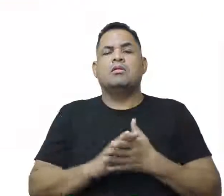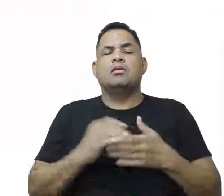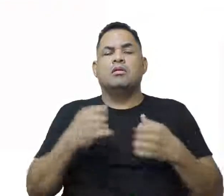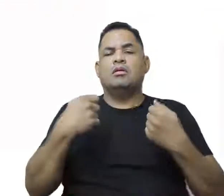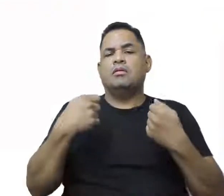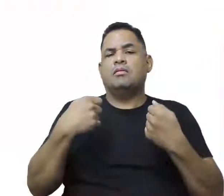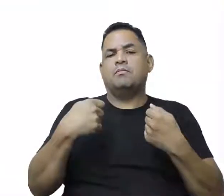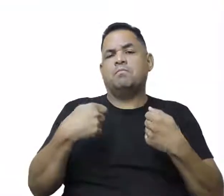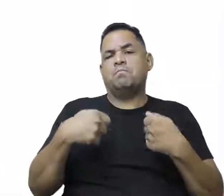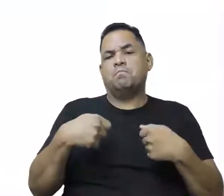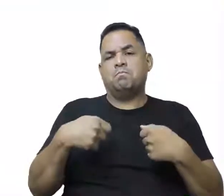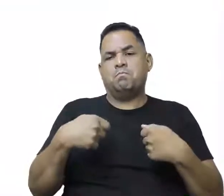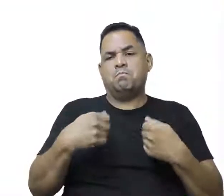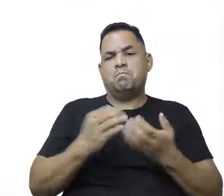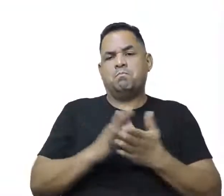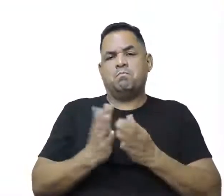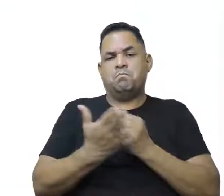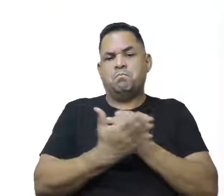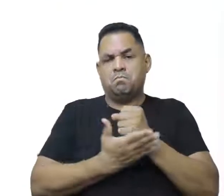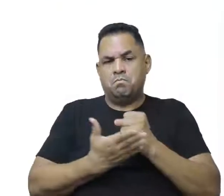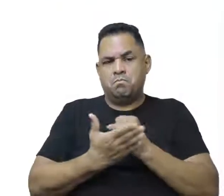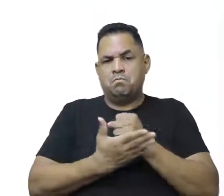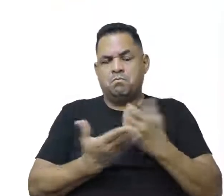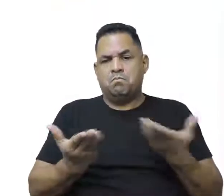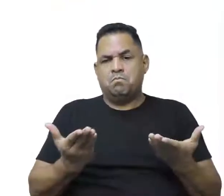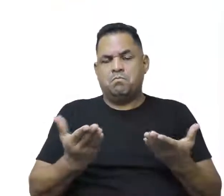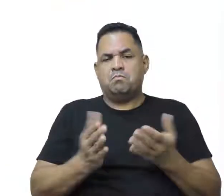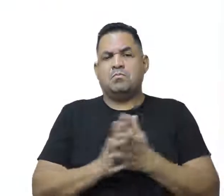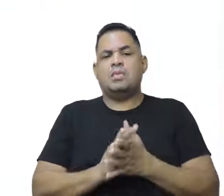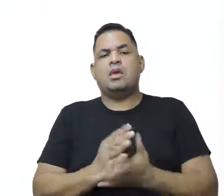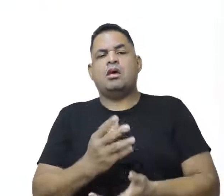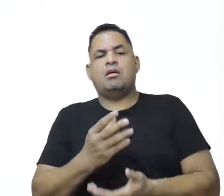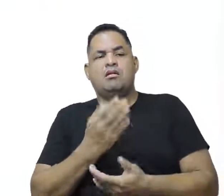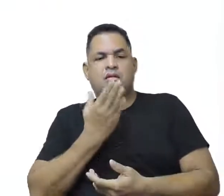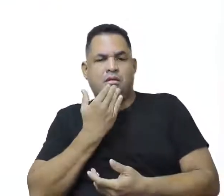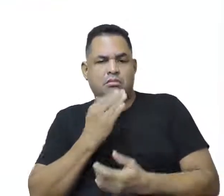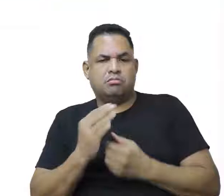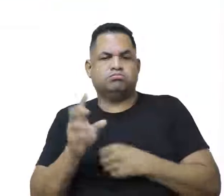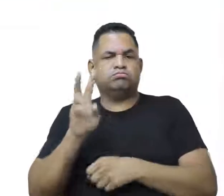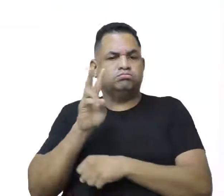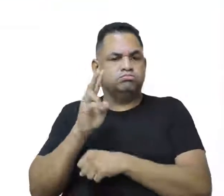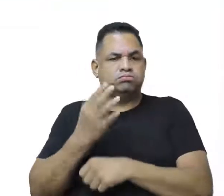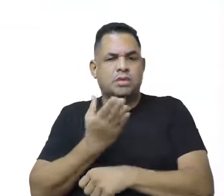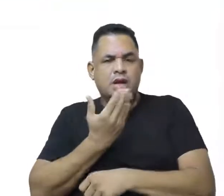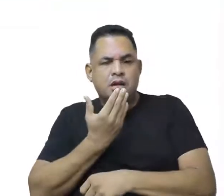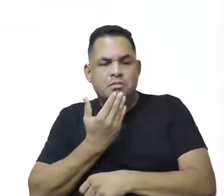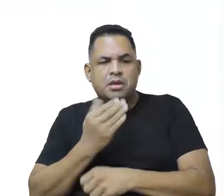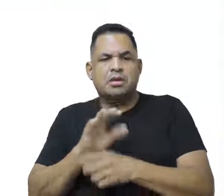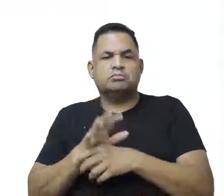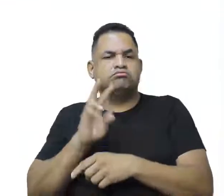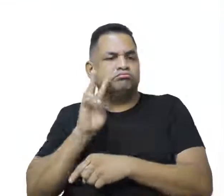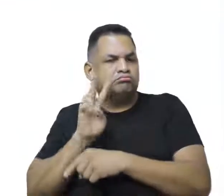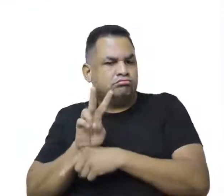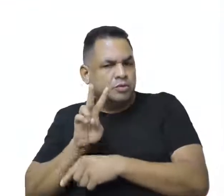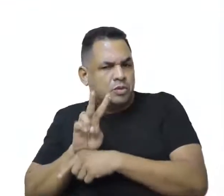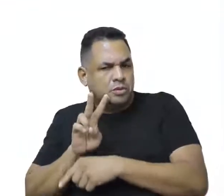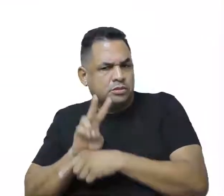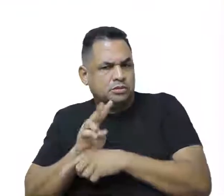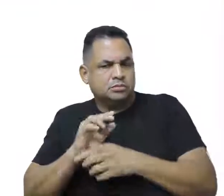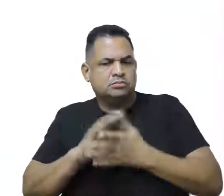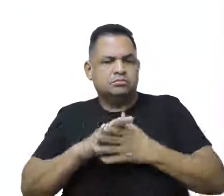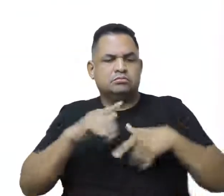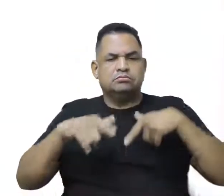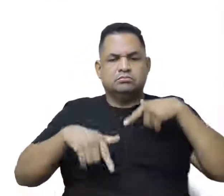respeito às necessidades básicas, como alimento, como proteção e